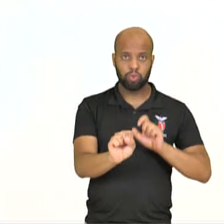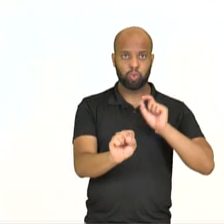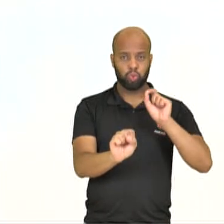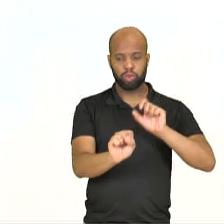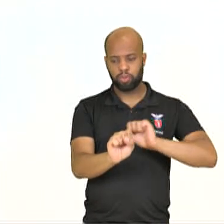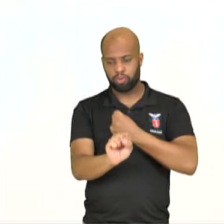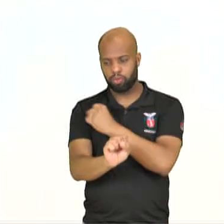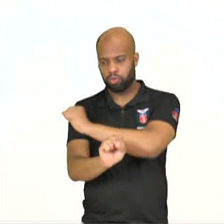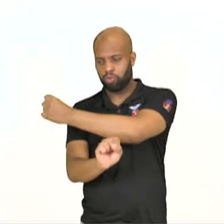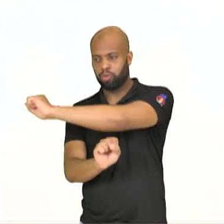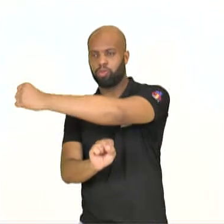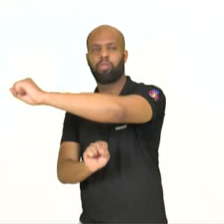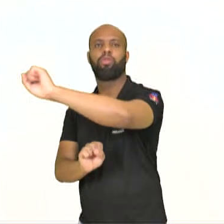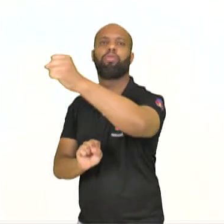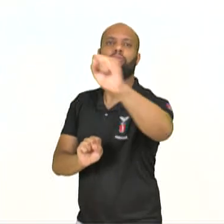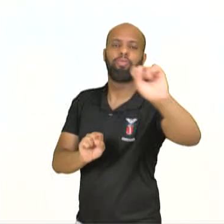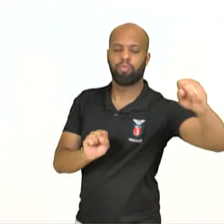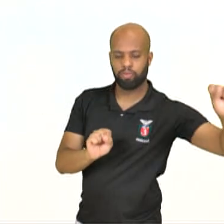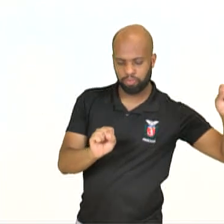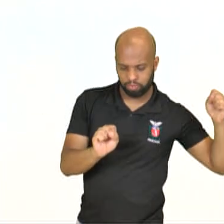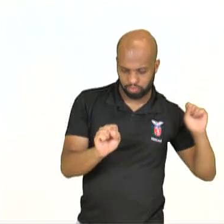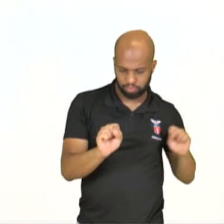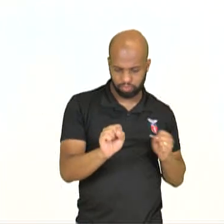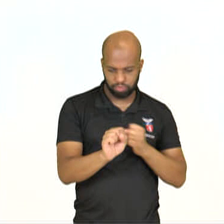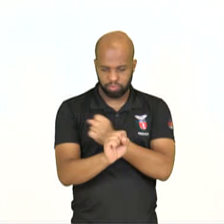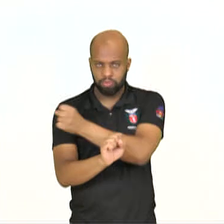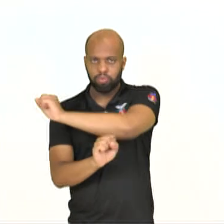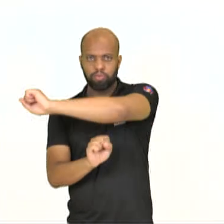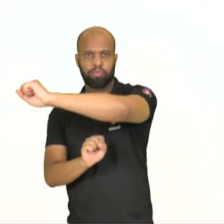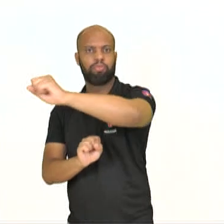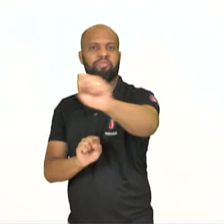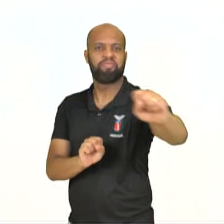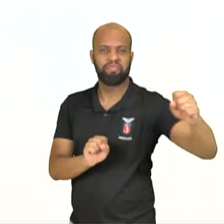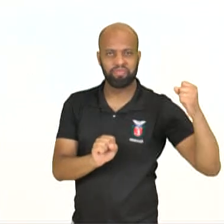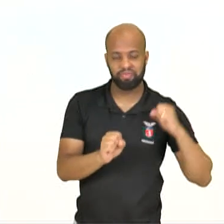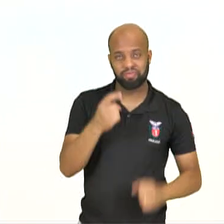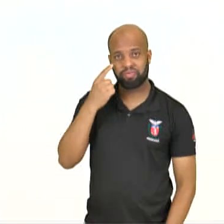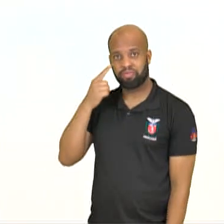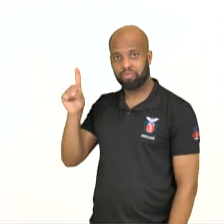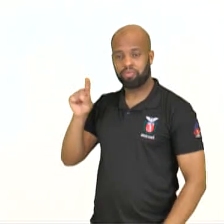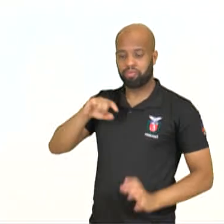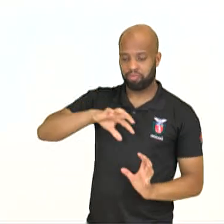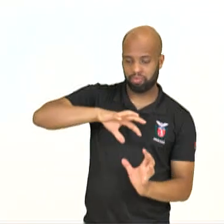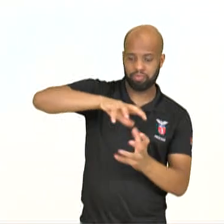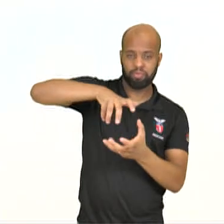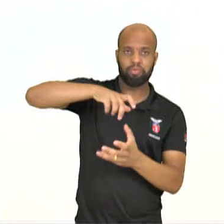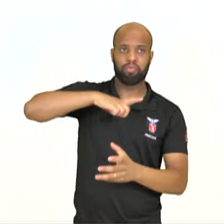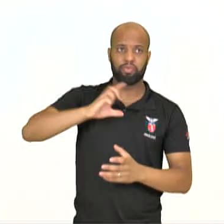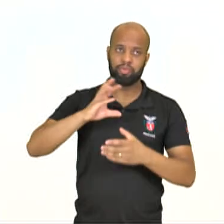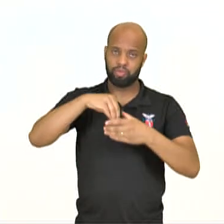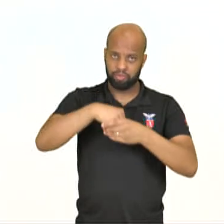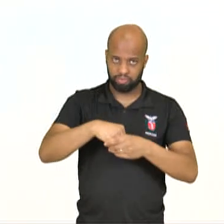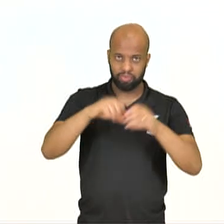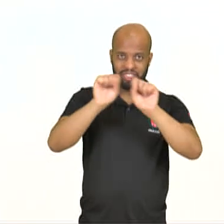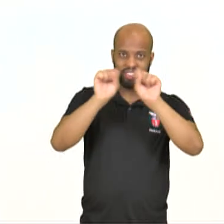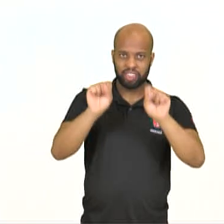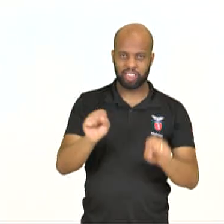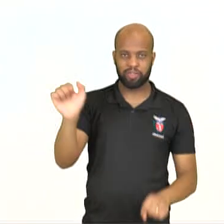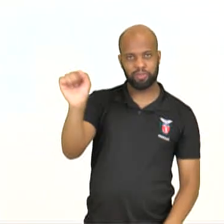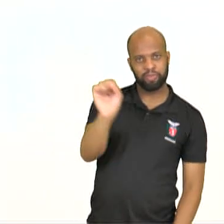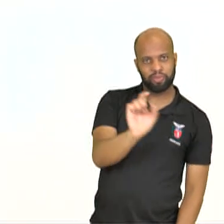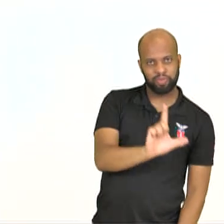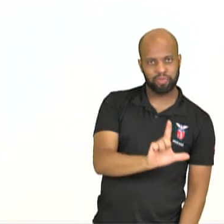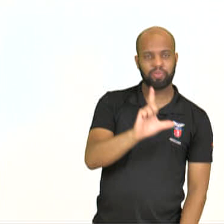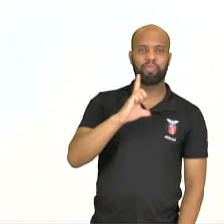ficam girando ao redor dessa estrela. Então, conforme você pode ver ali, nosso planeta encontra-se em um sistema planetário chamado de Sistema